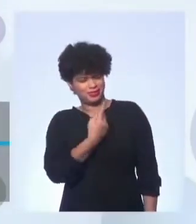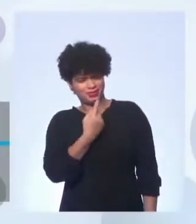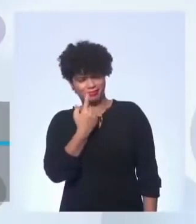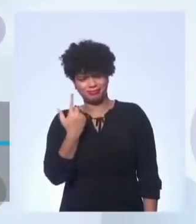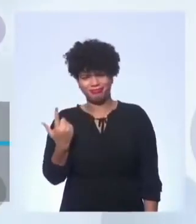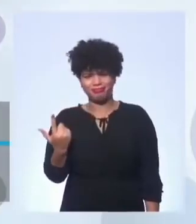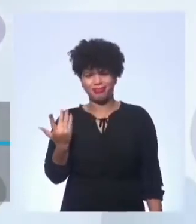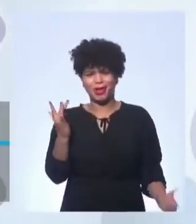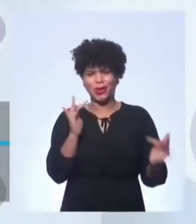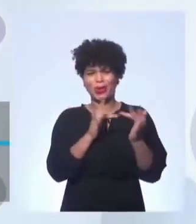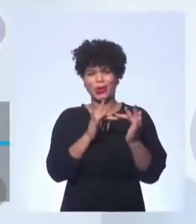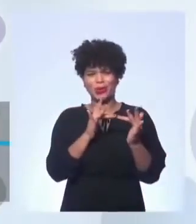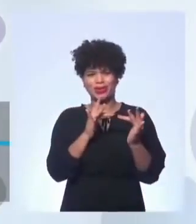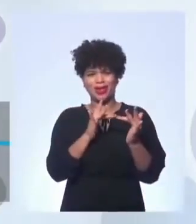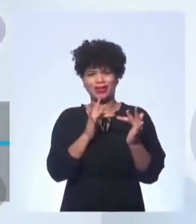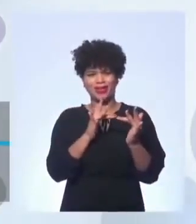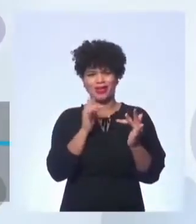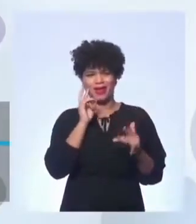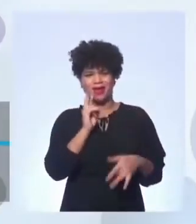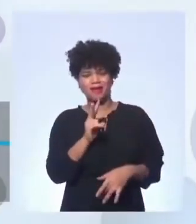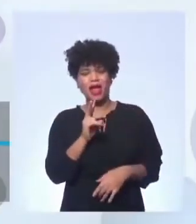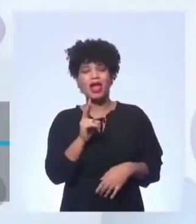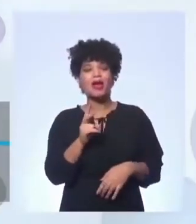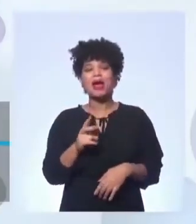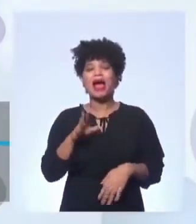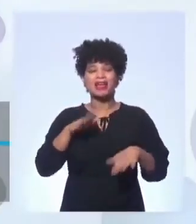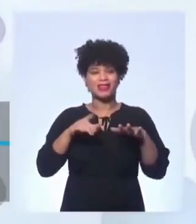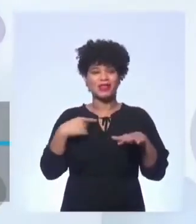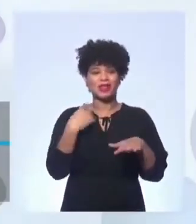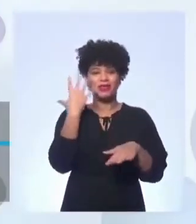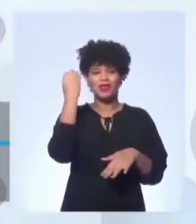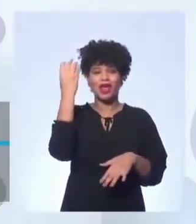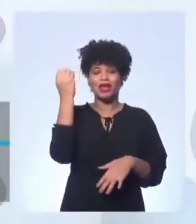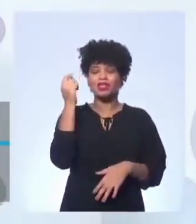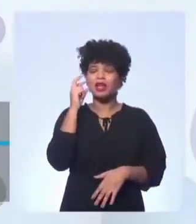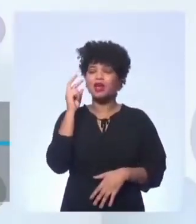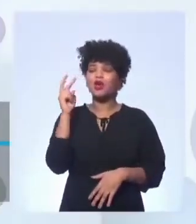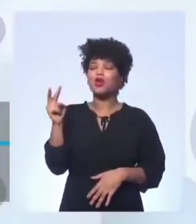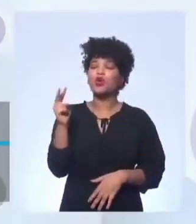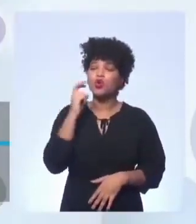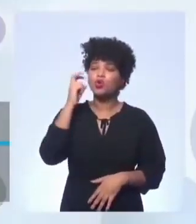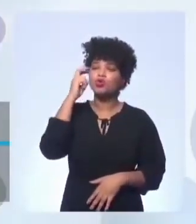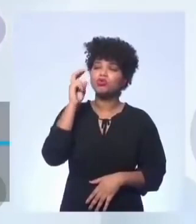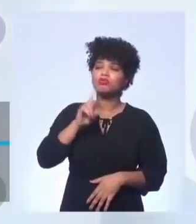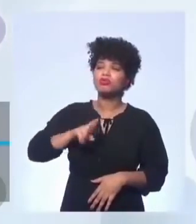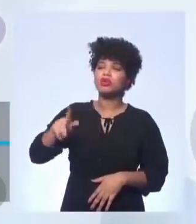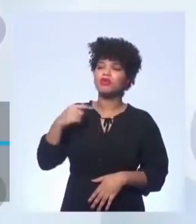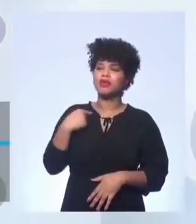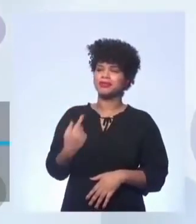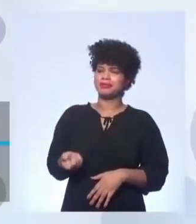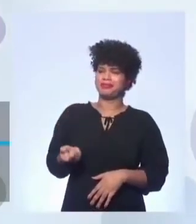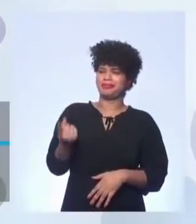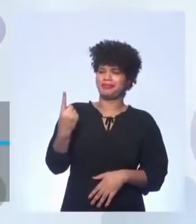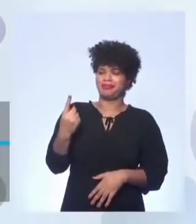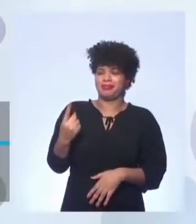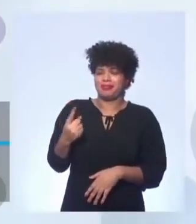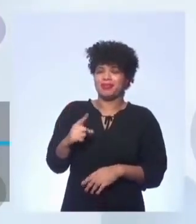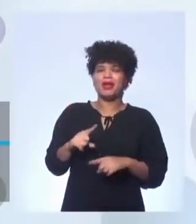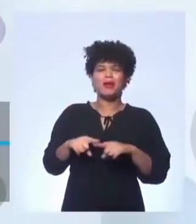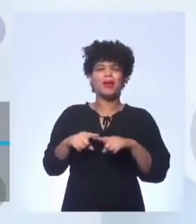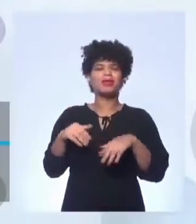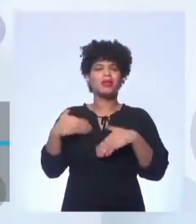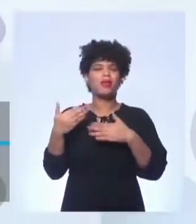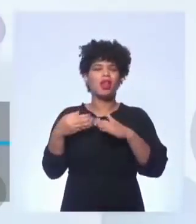muito comum quando nós viajamos para uma outra cultura, mas nós sabemos que com o olhar